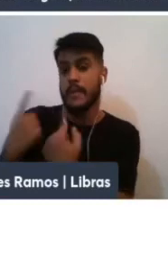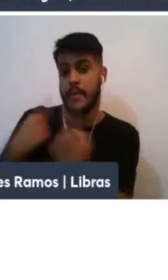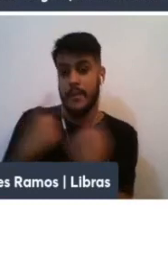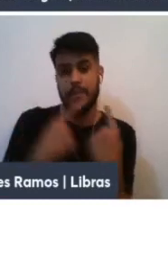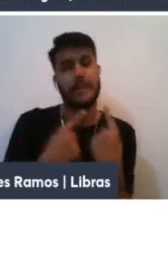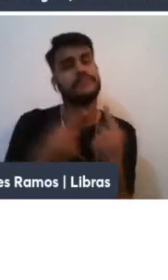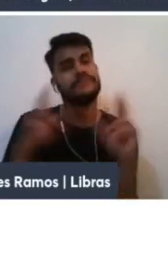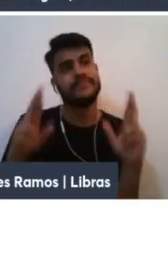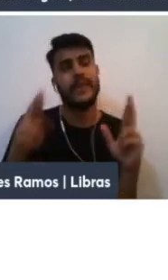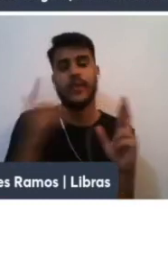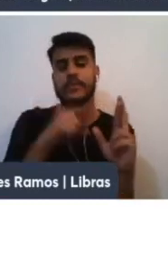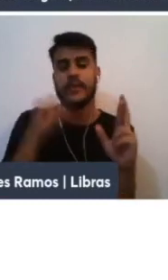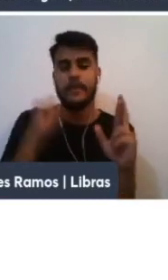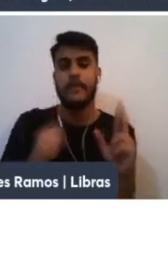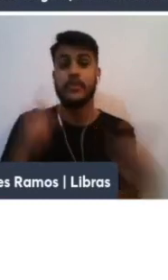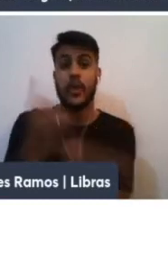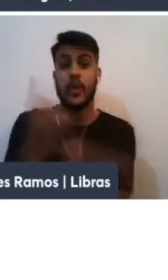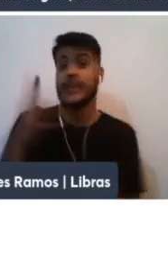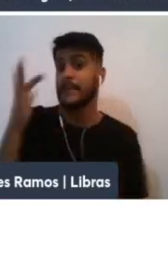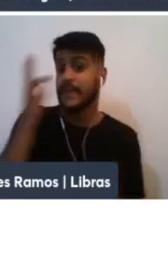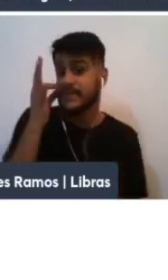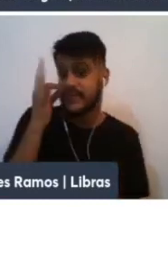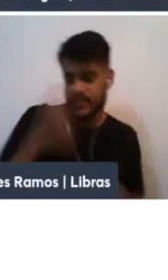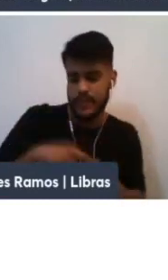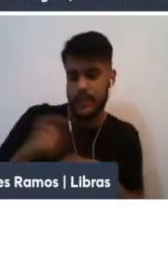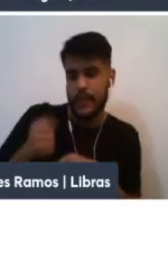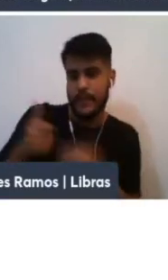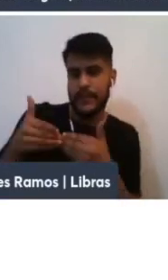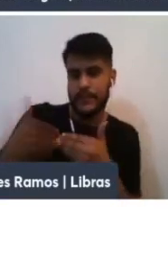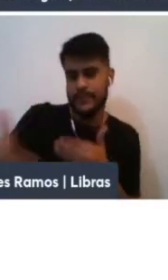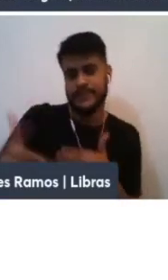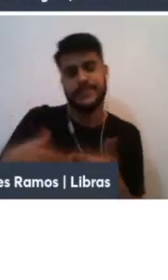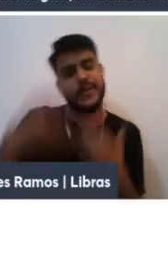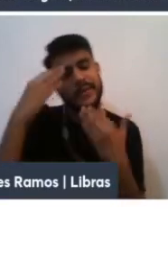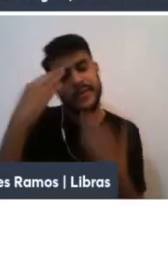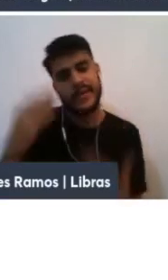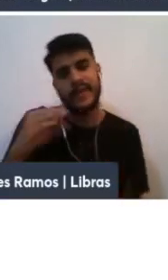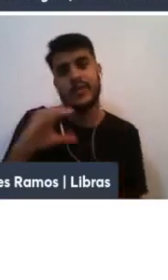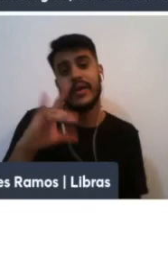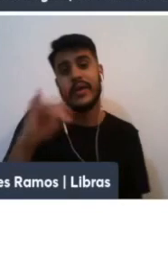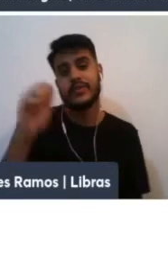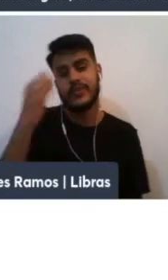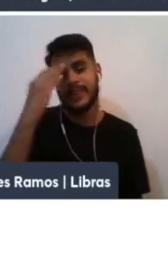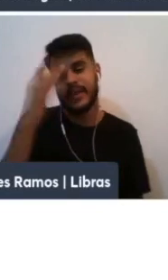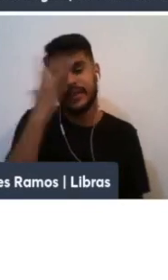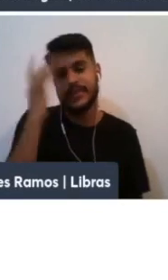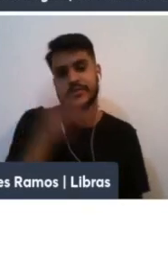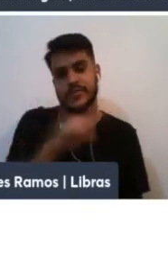reencontrar presencialmente em breve. Obrigado, Cláudia. Valeu, gente.